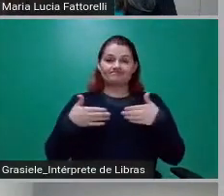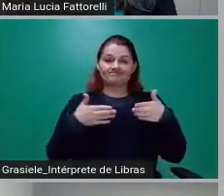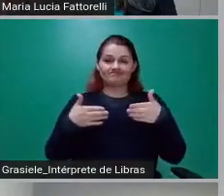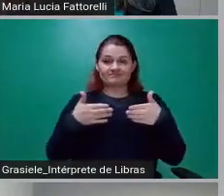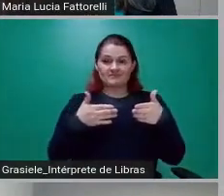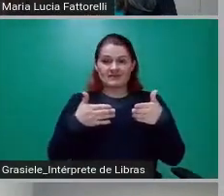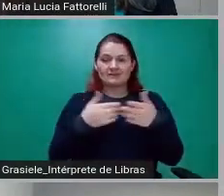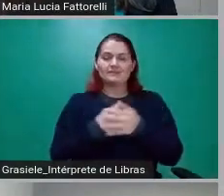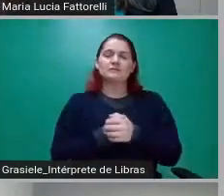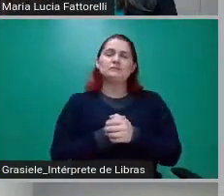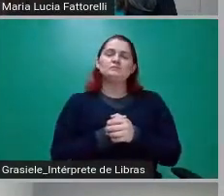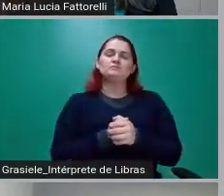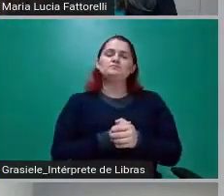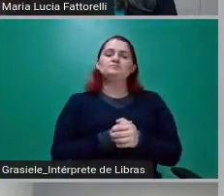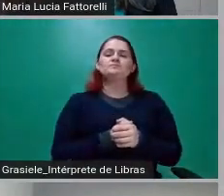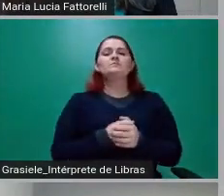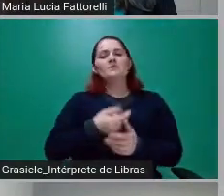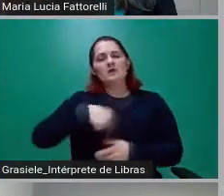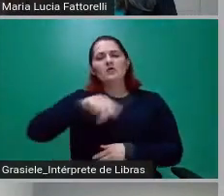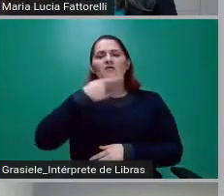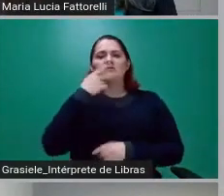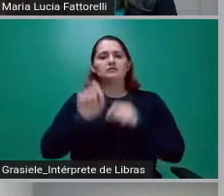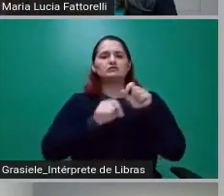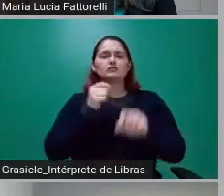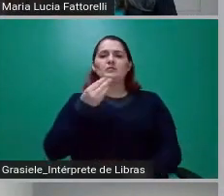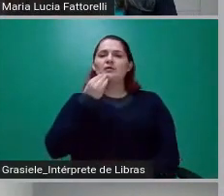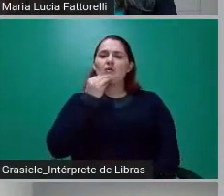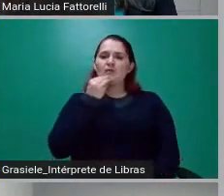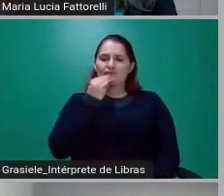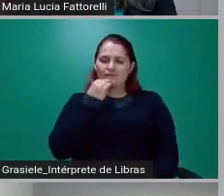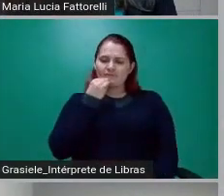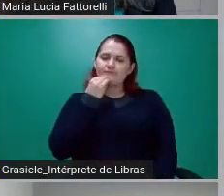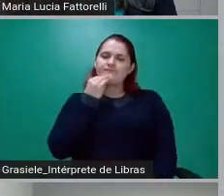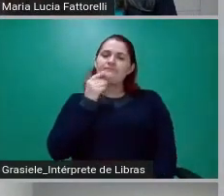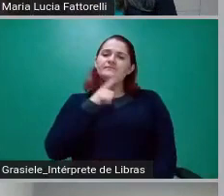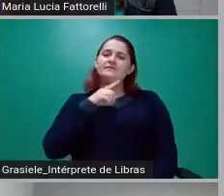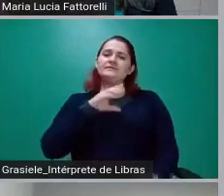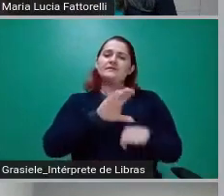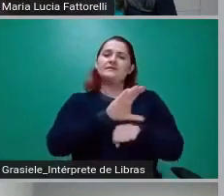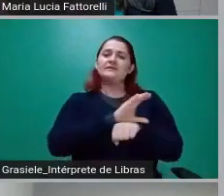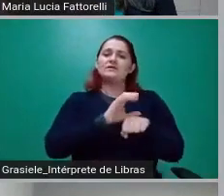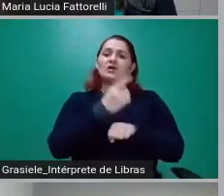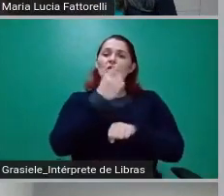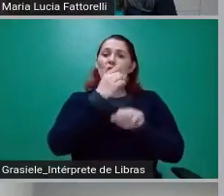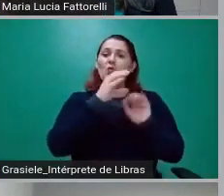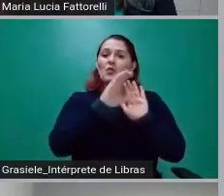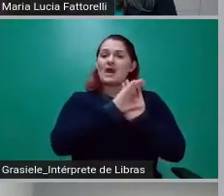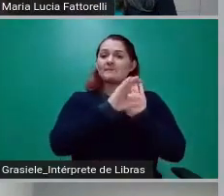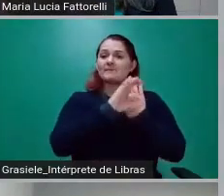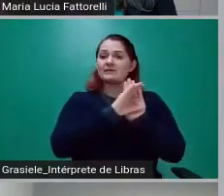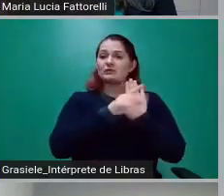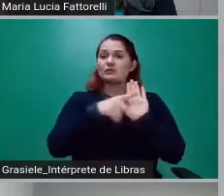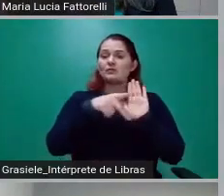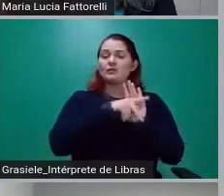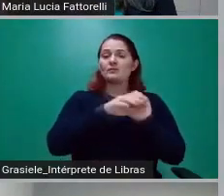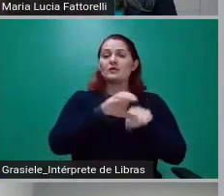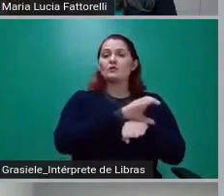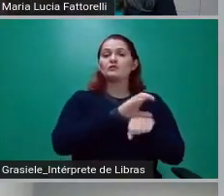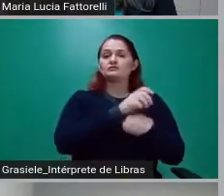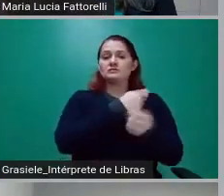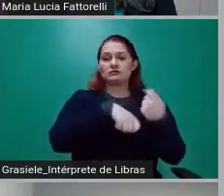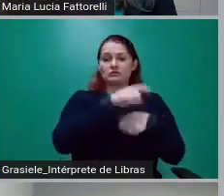ao mencionar um pouco do óbvio, a Constituição tem um capítulo que nós podemos chamar de Constituição